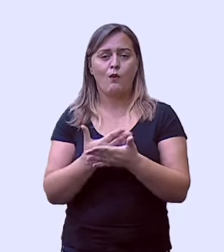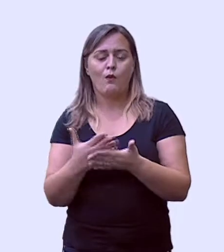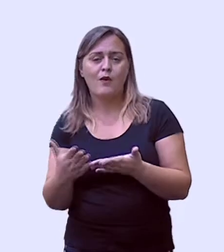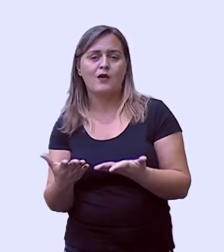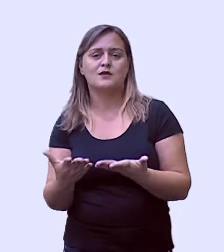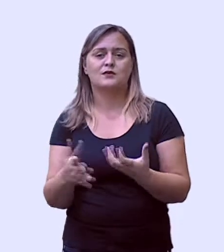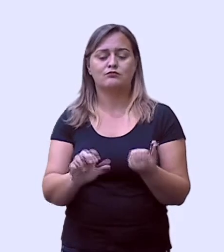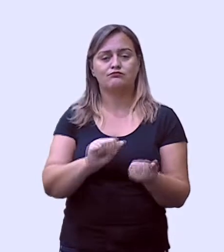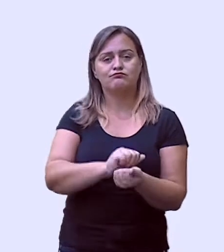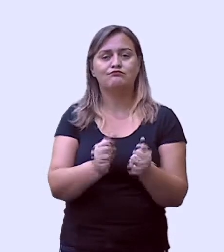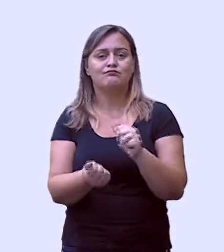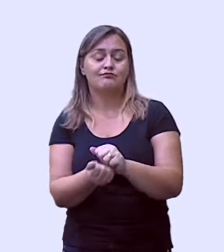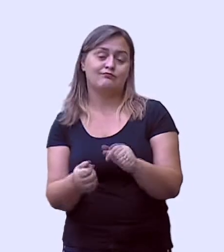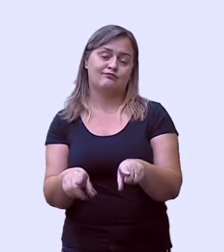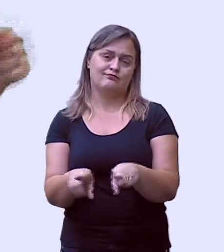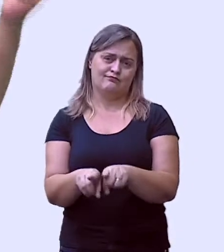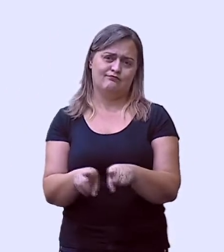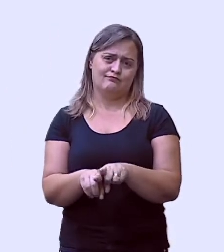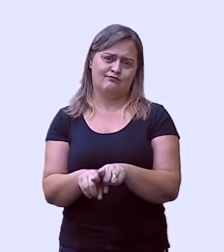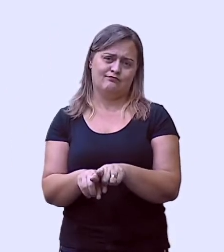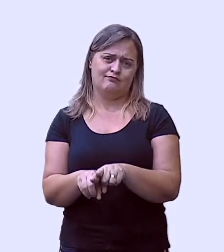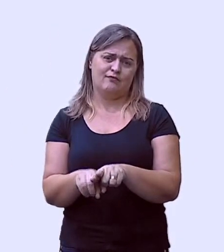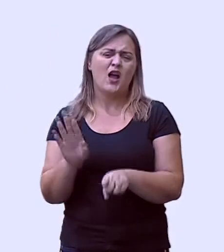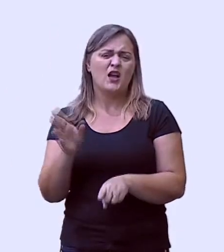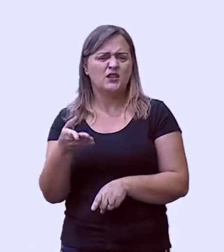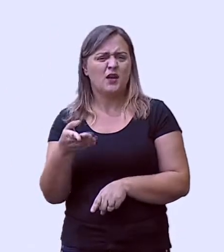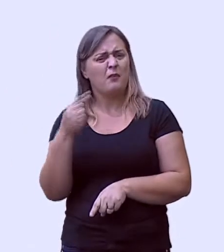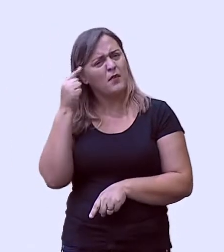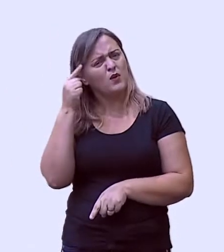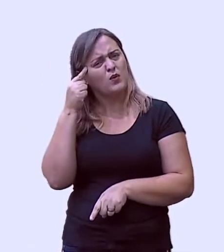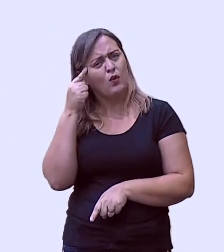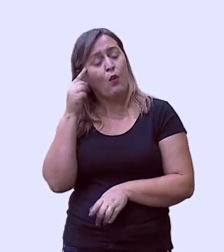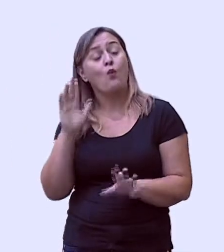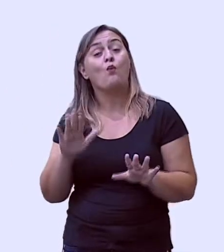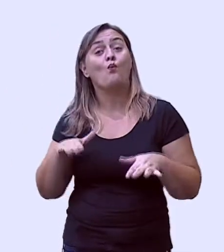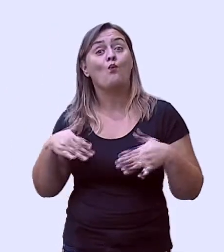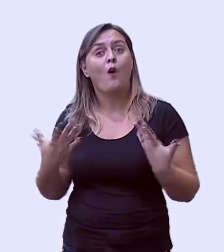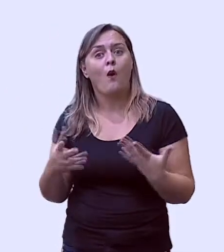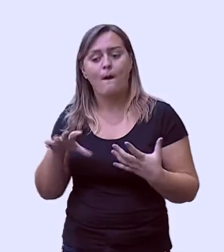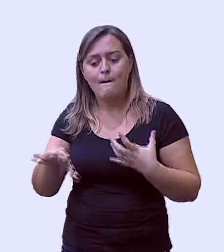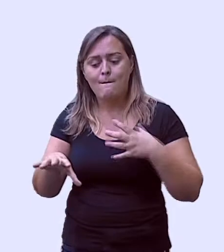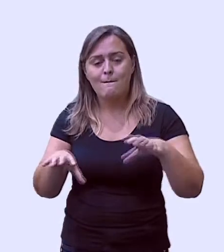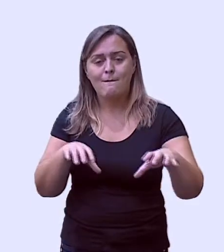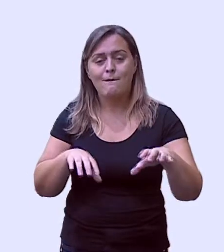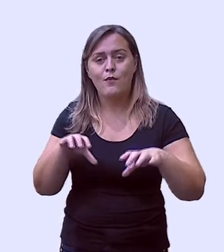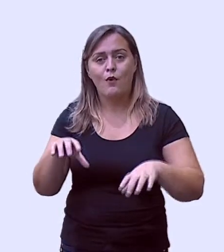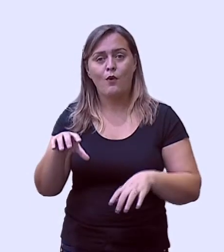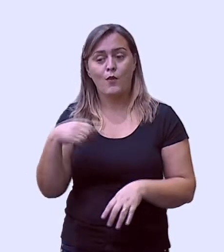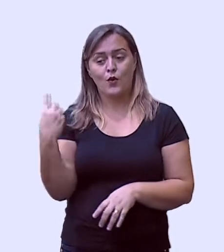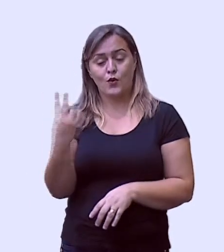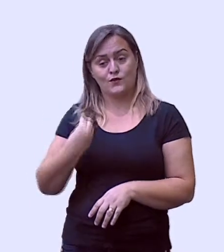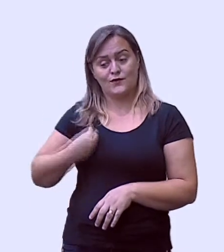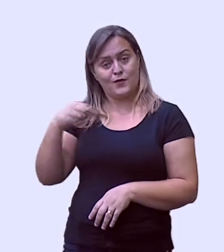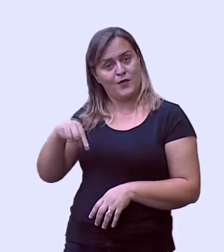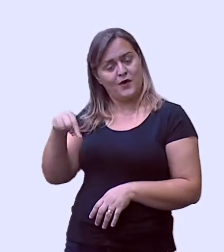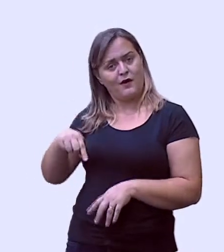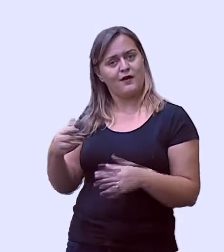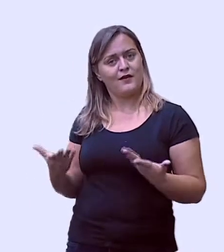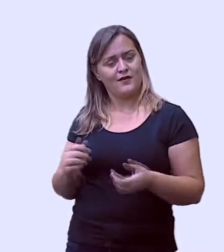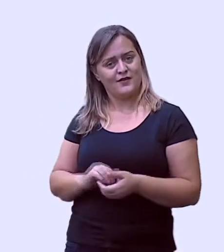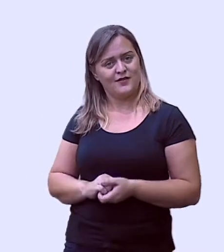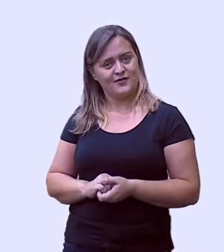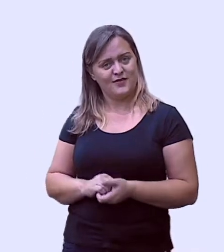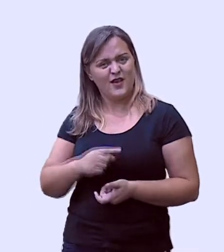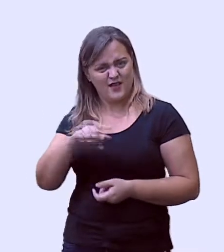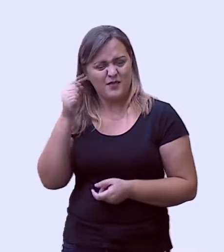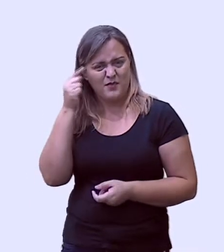Já pensaram para pensar qual bioma que a gente está inserido? É uma perguntinha para ficar para vocês,